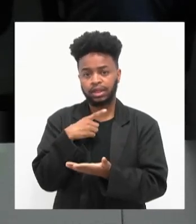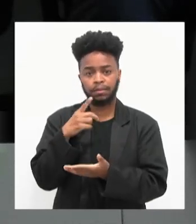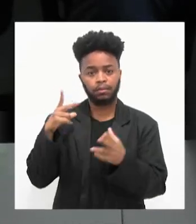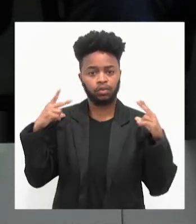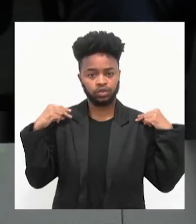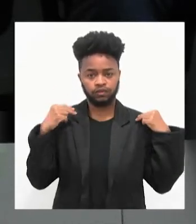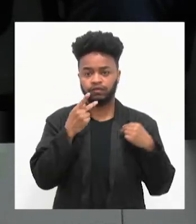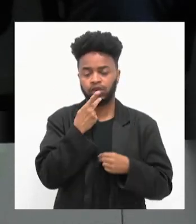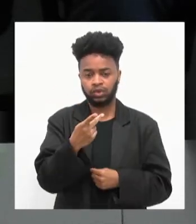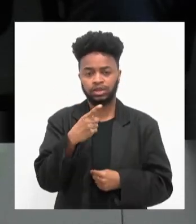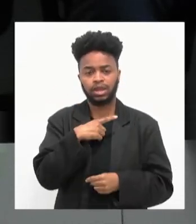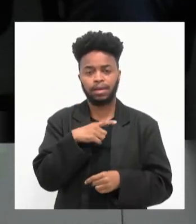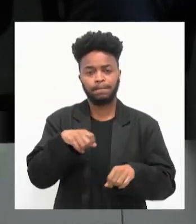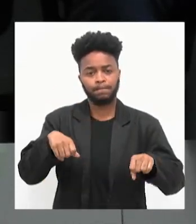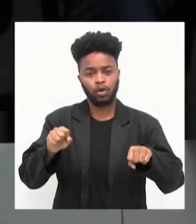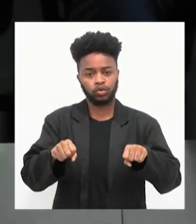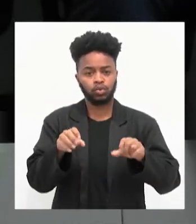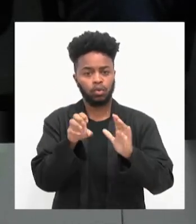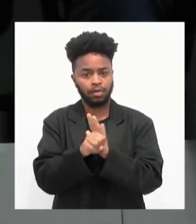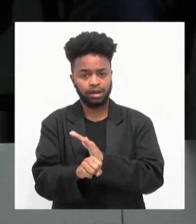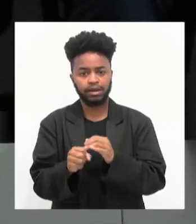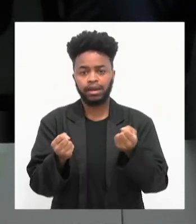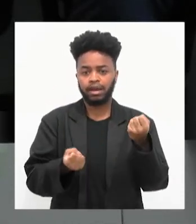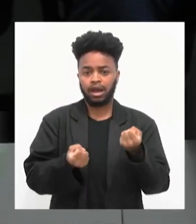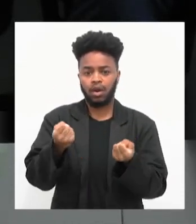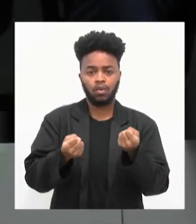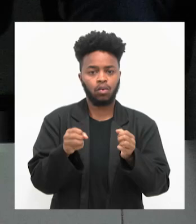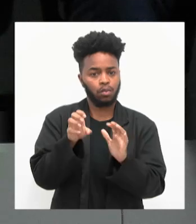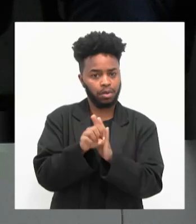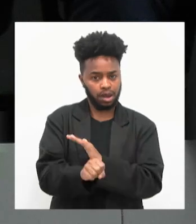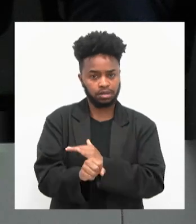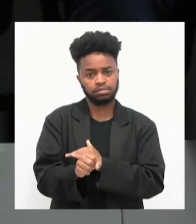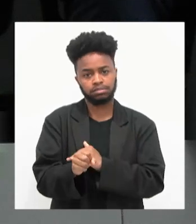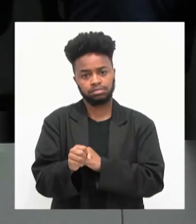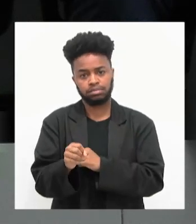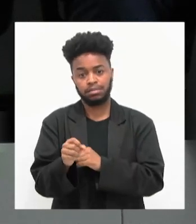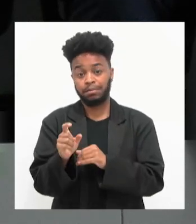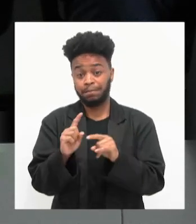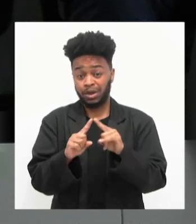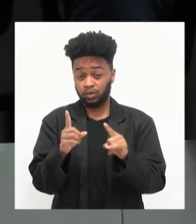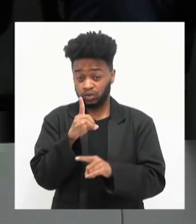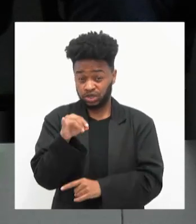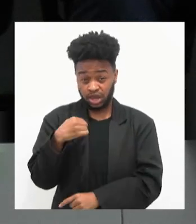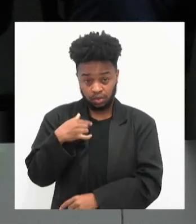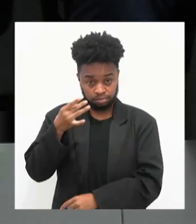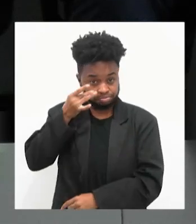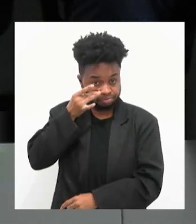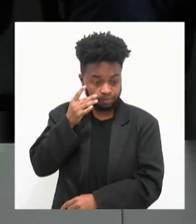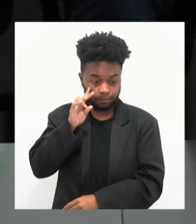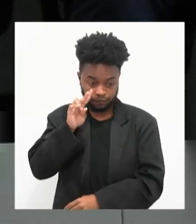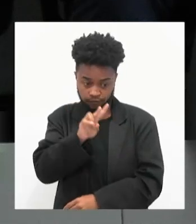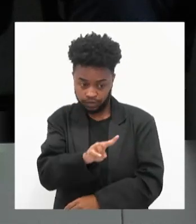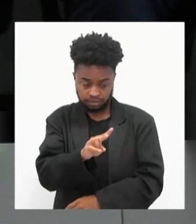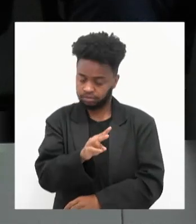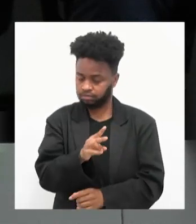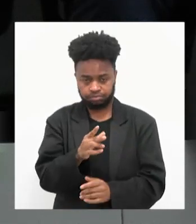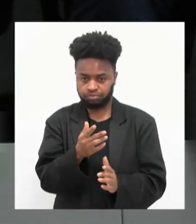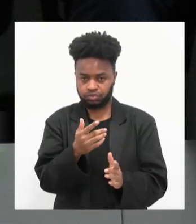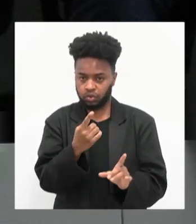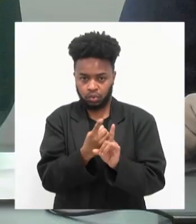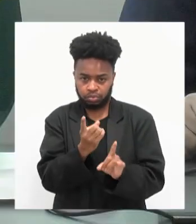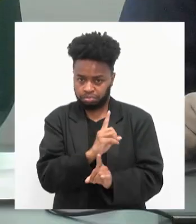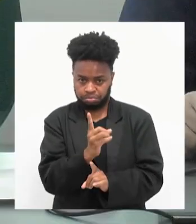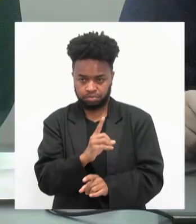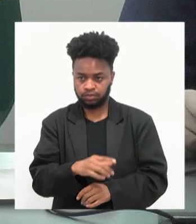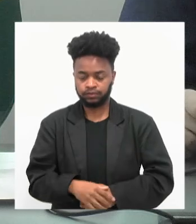pegaram moto roubada, pegaram carro roubado. Entendeu? Mas no dia que eu fui, eu não vi nenhuma. Só E foi questão você de tem um